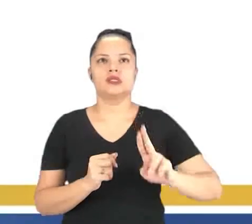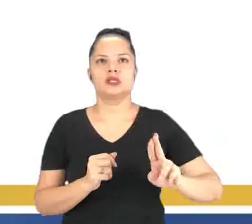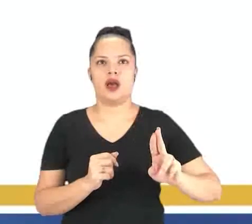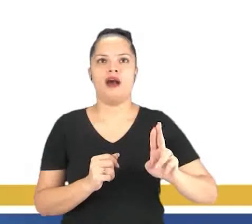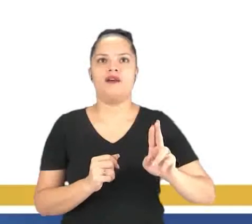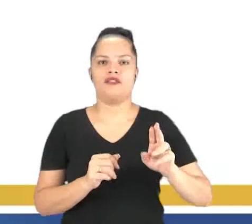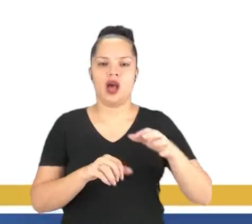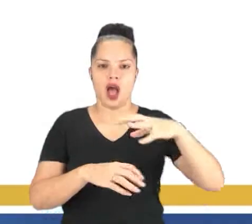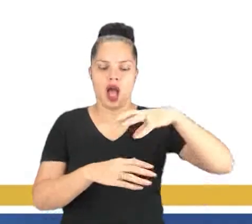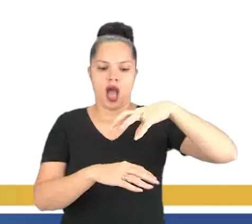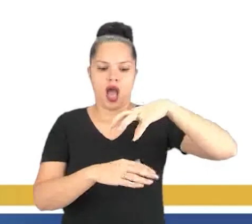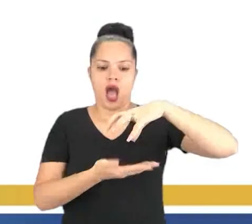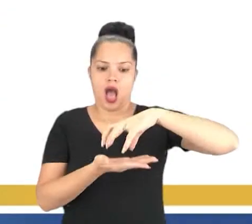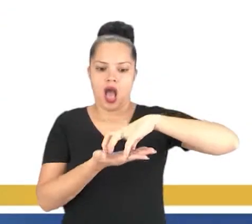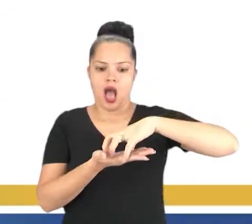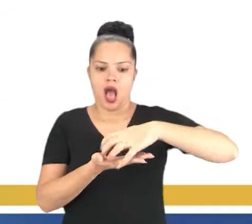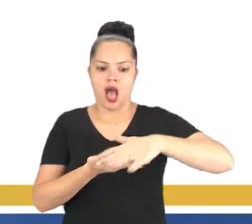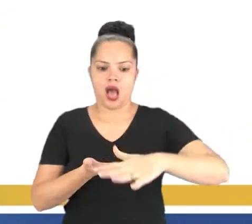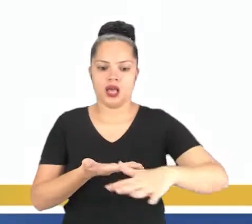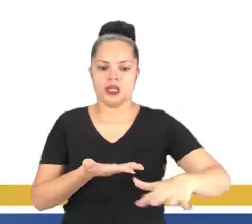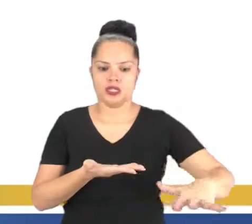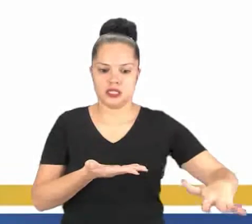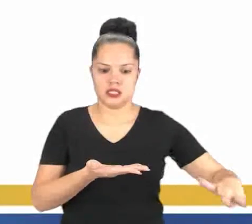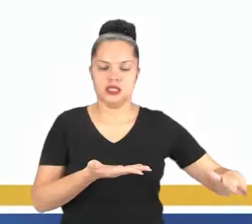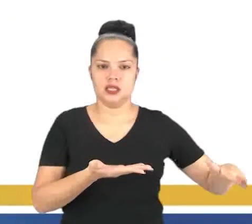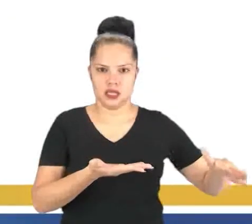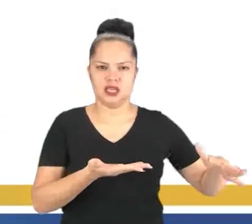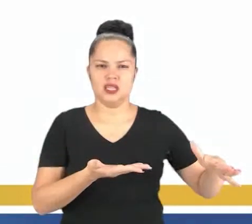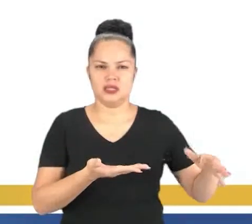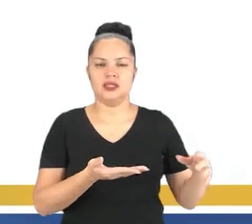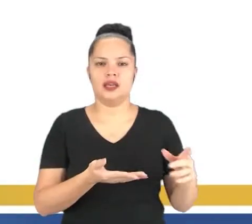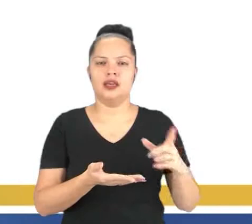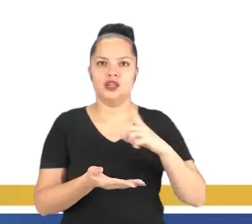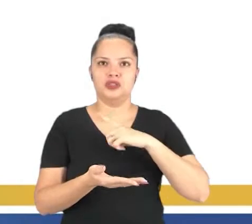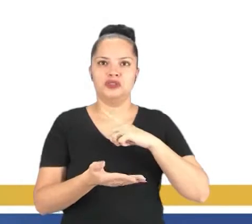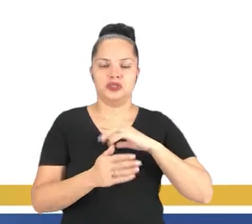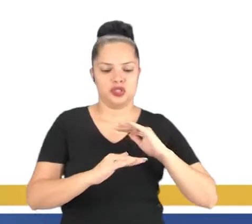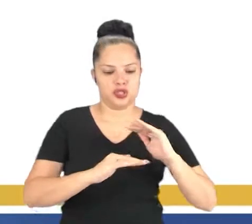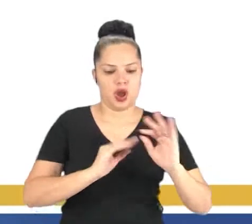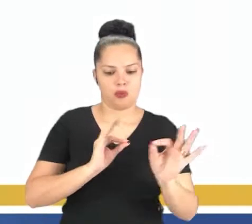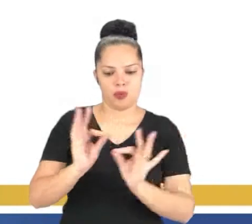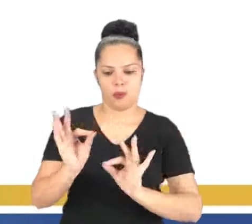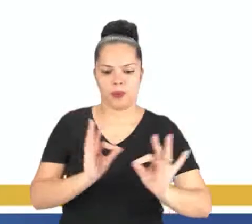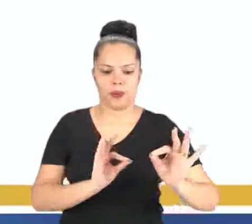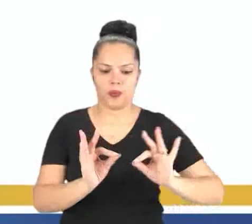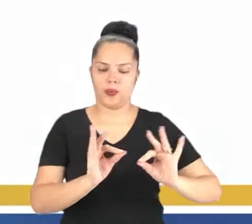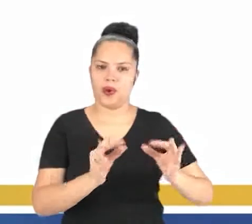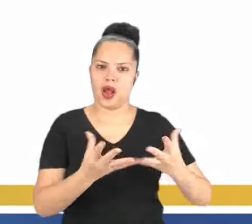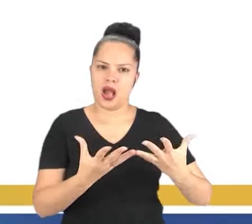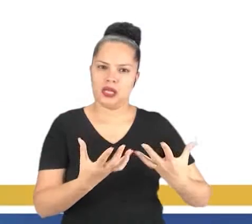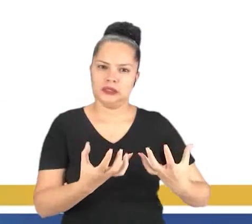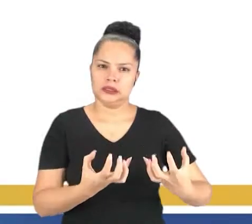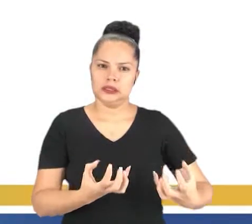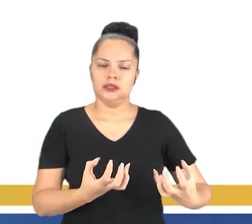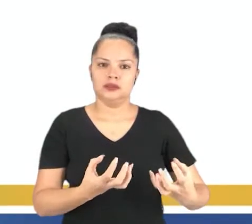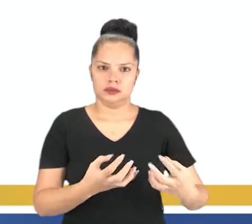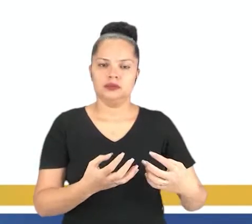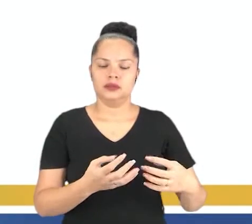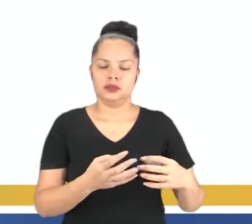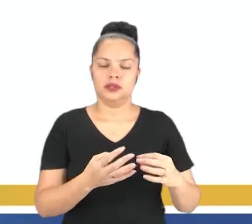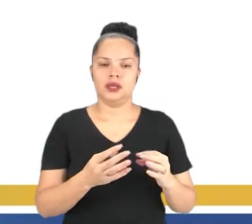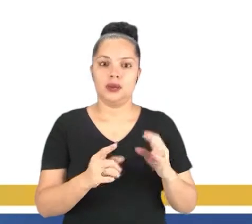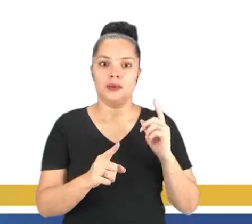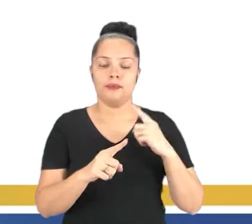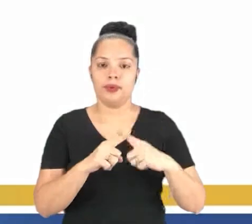chinampas tá Ilhas artificiais formadas com lama amontoada e forrada com relva e arbustos tudo